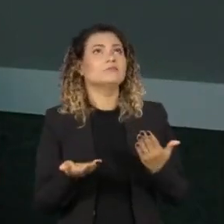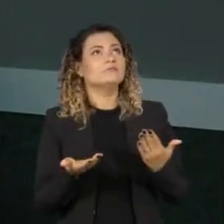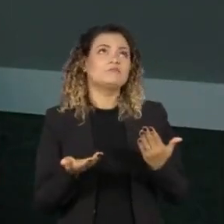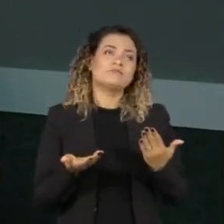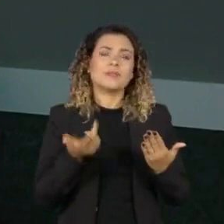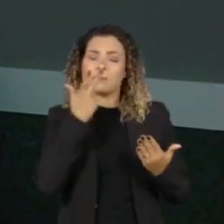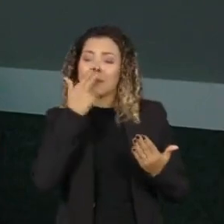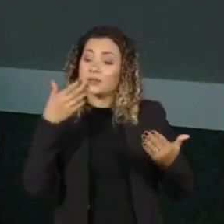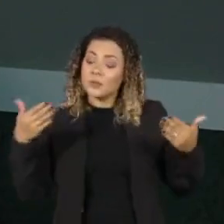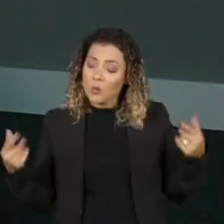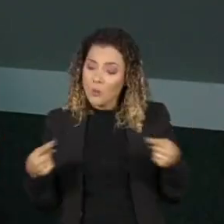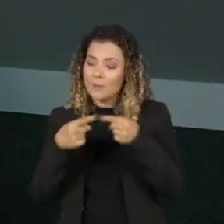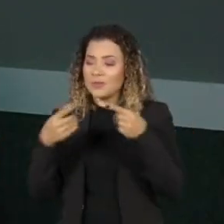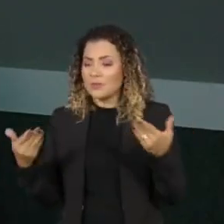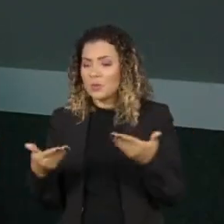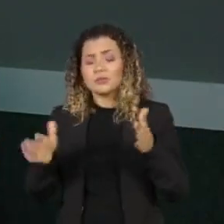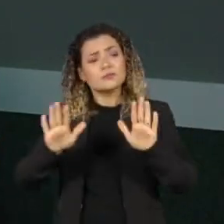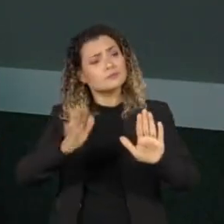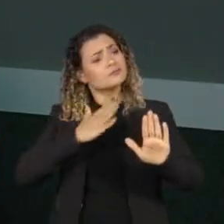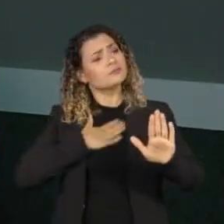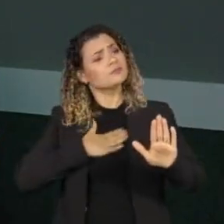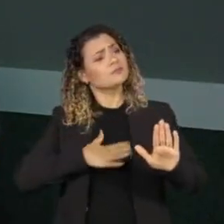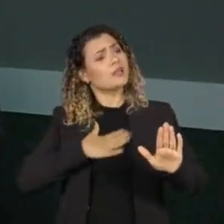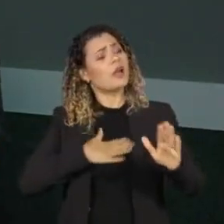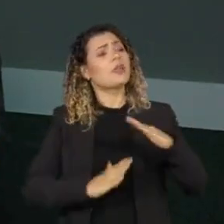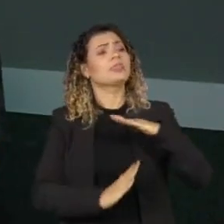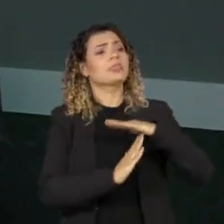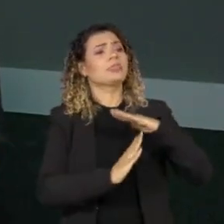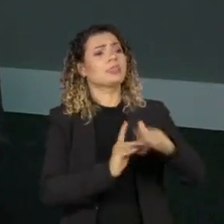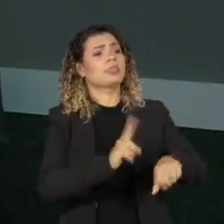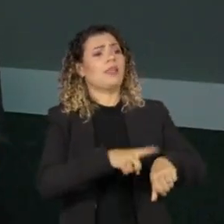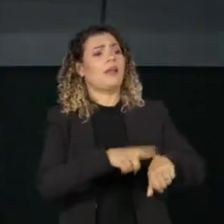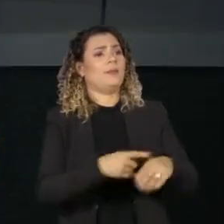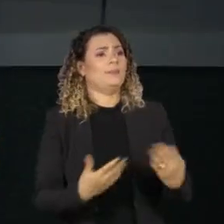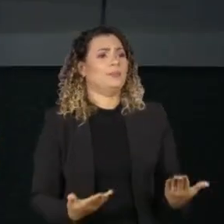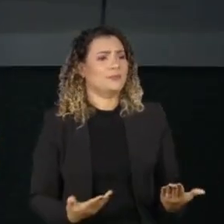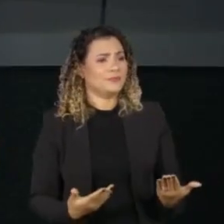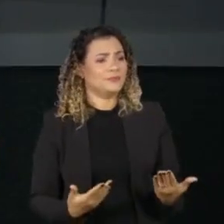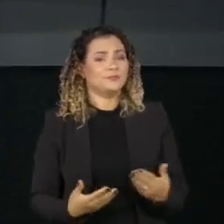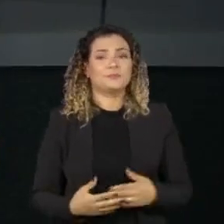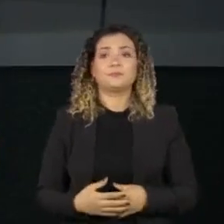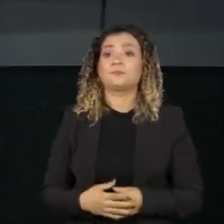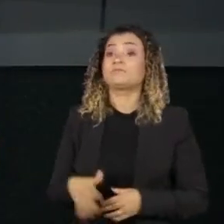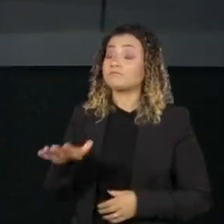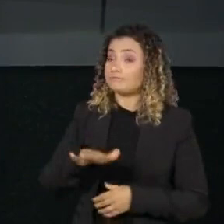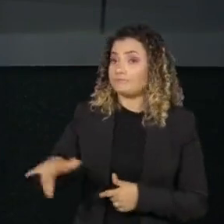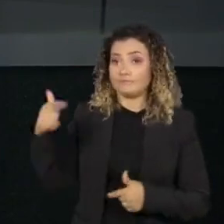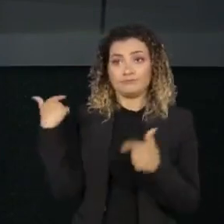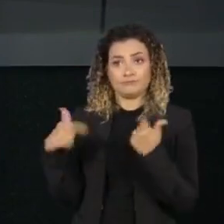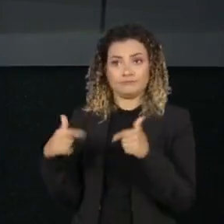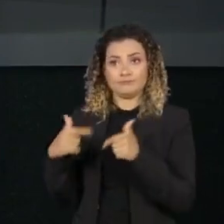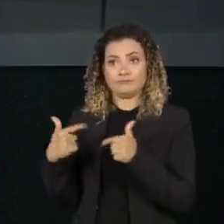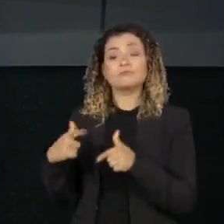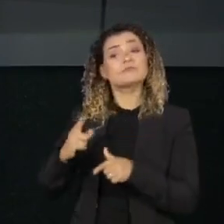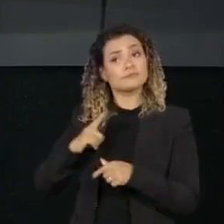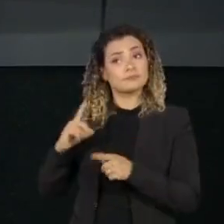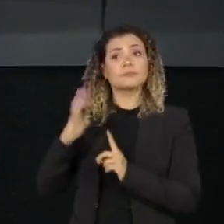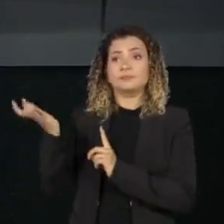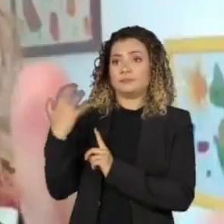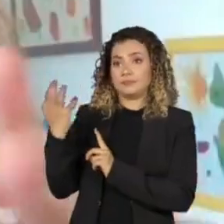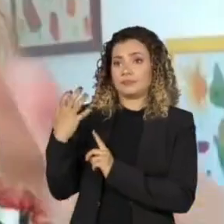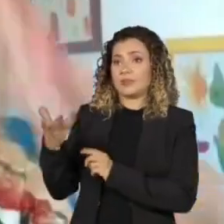esse ideal de impor um outro tempo para as coisas? No mundo do trabalho, guiado por essa ideia mesmo